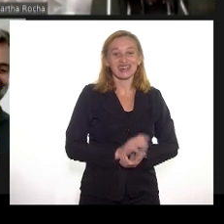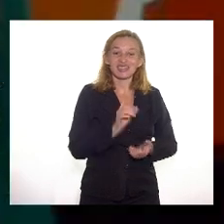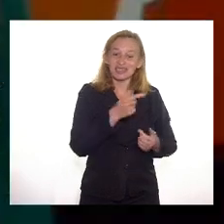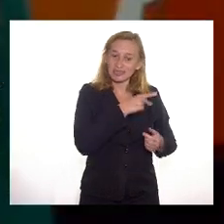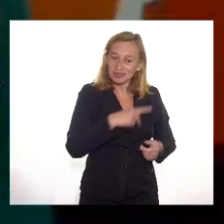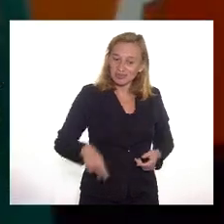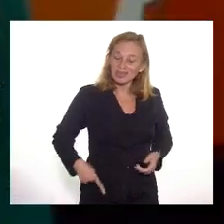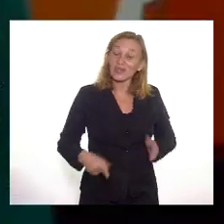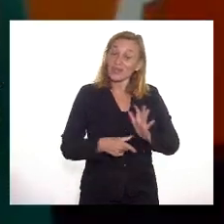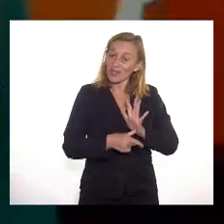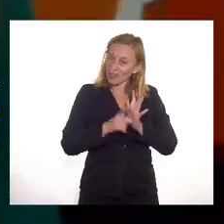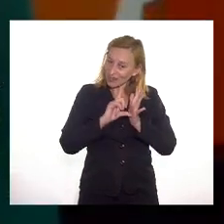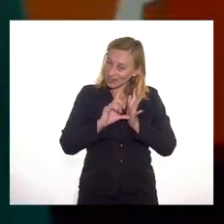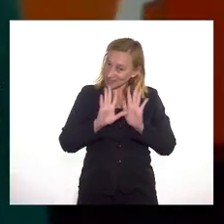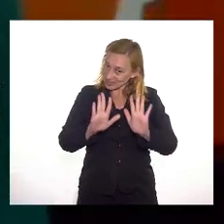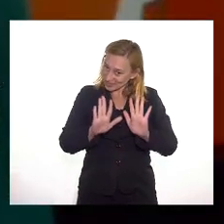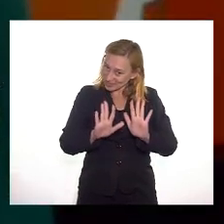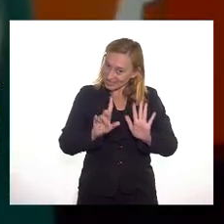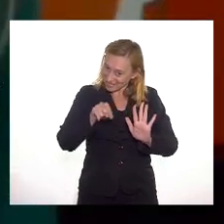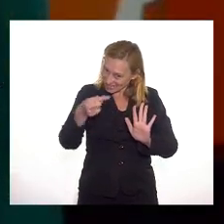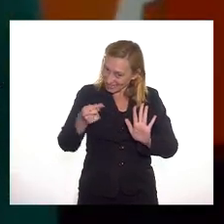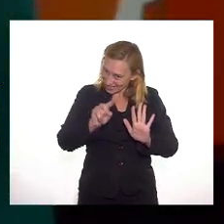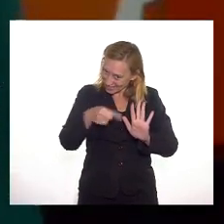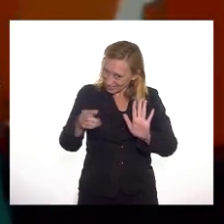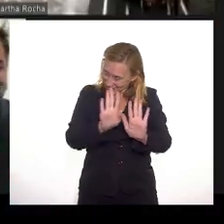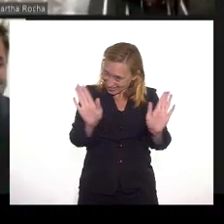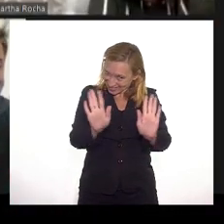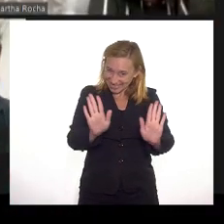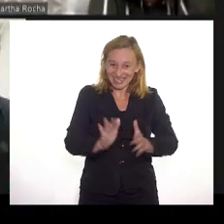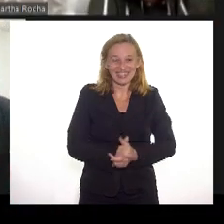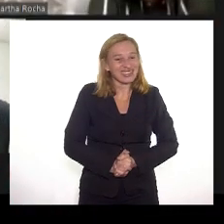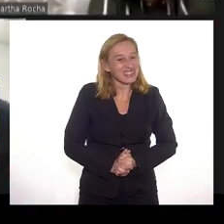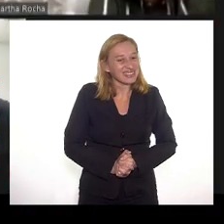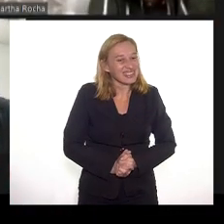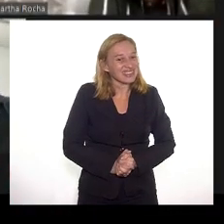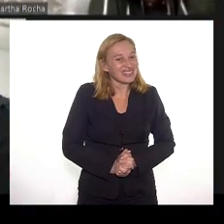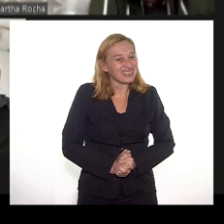Presidente, mas ontem... Bom, depois... enfim,